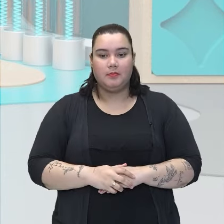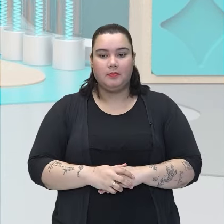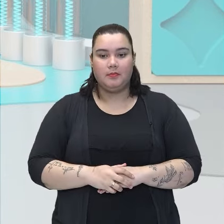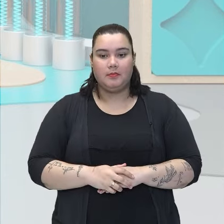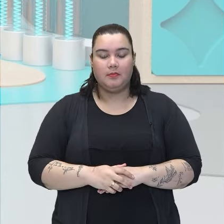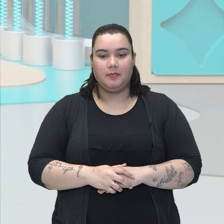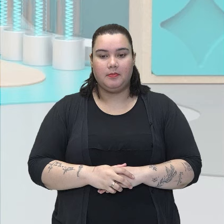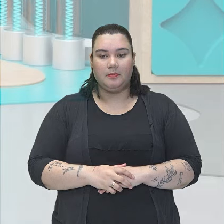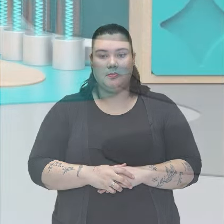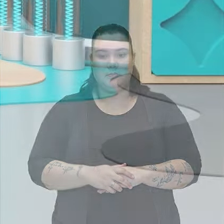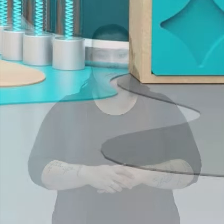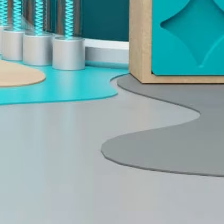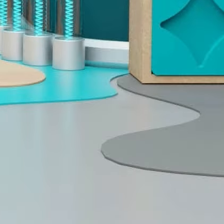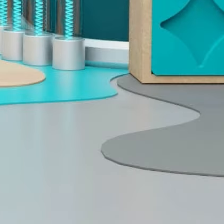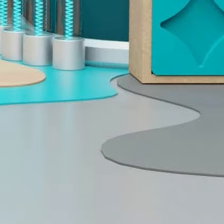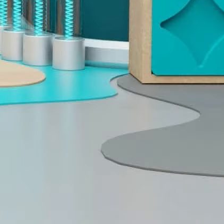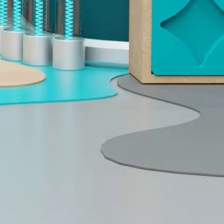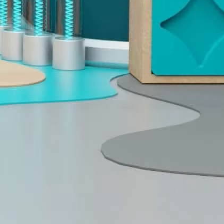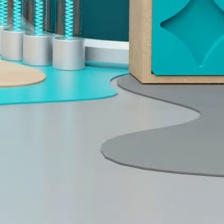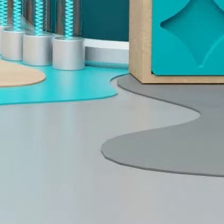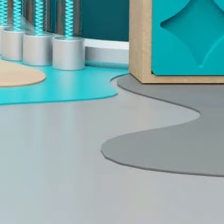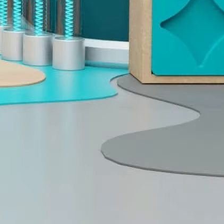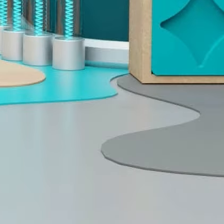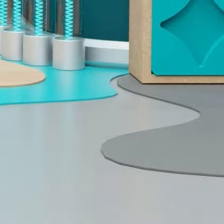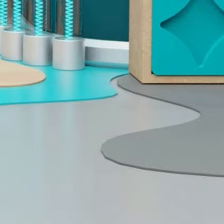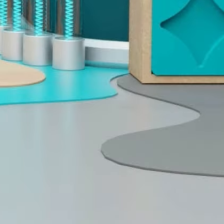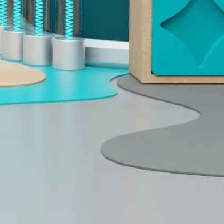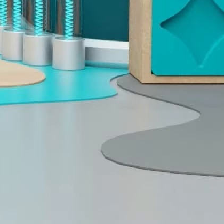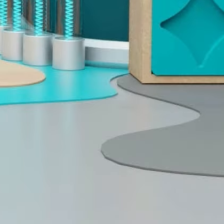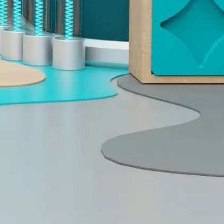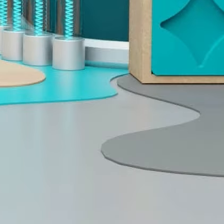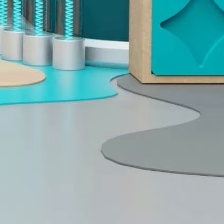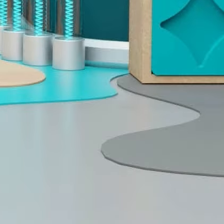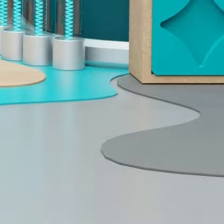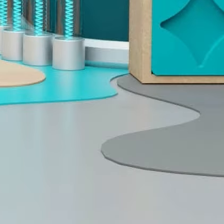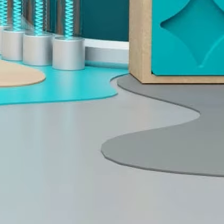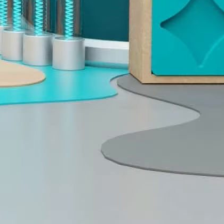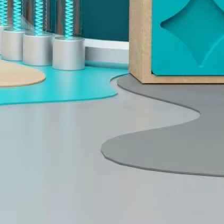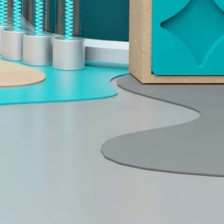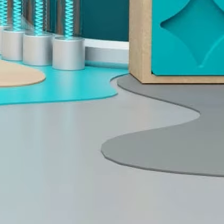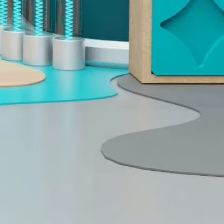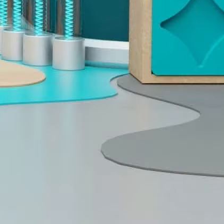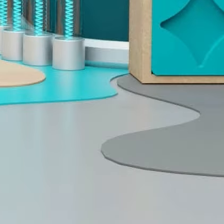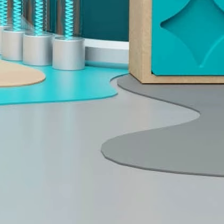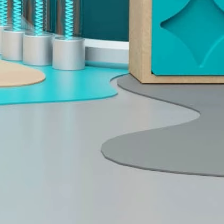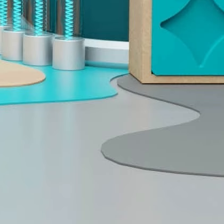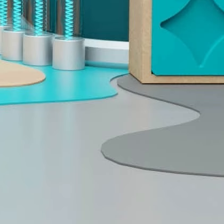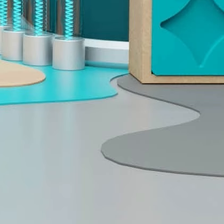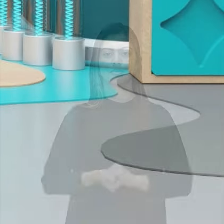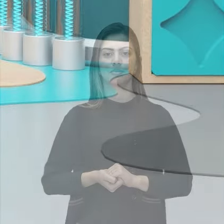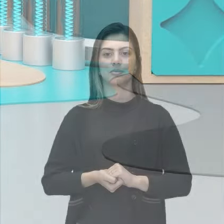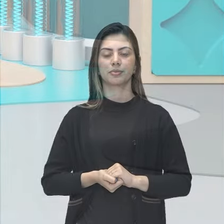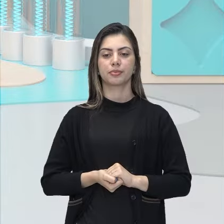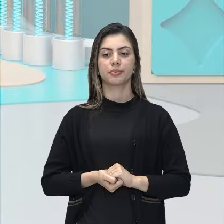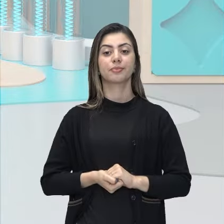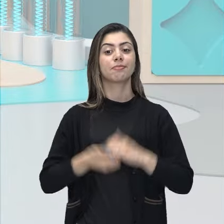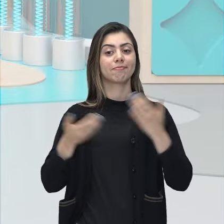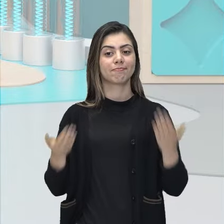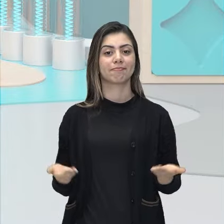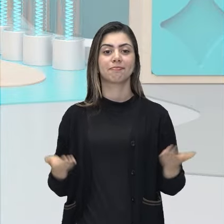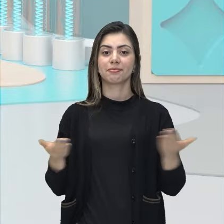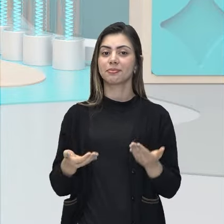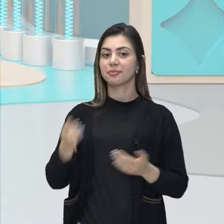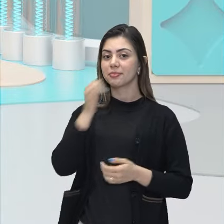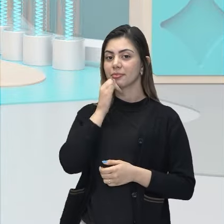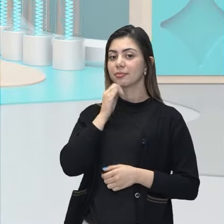complemento. No caso, se você tem complemento na sua frase, você acrescenta complemento nele. Tudo bem? E agora, o nosso exemplo é